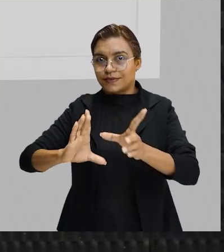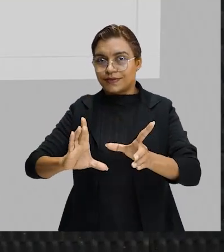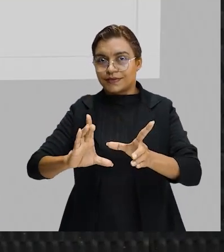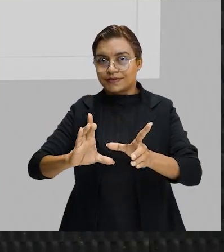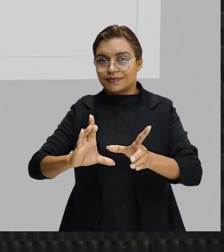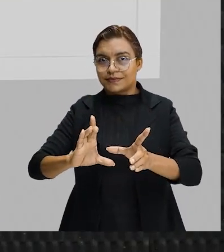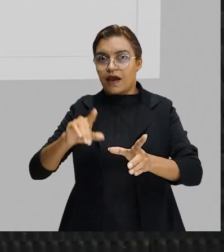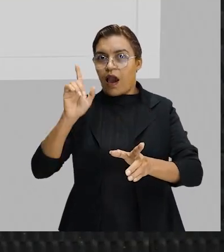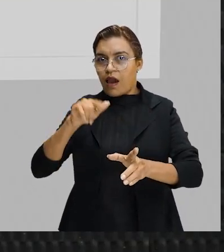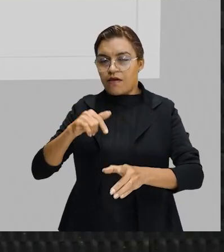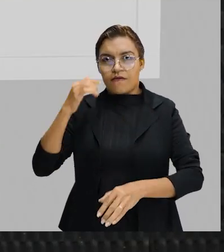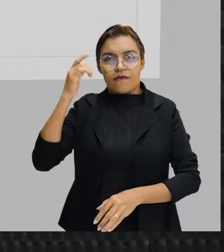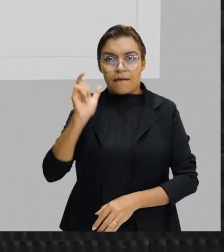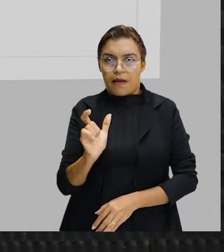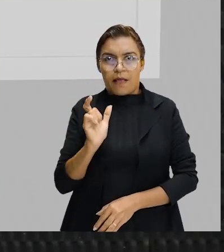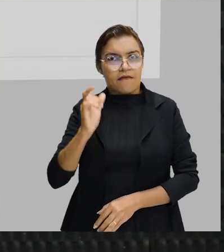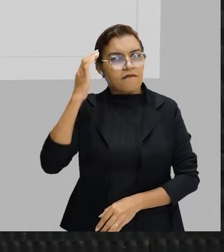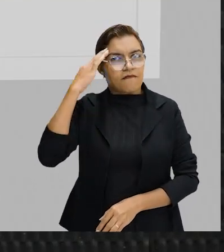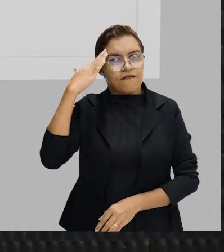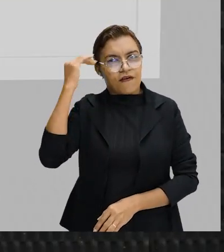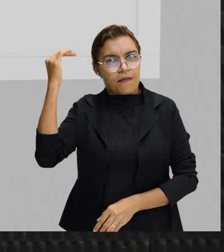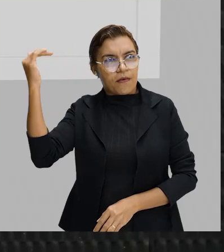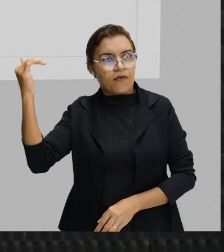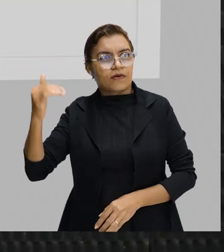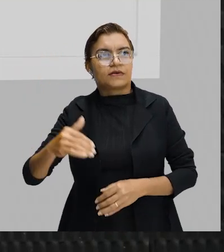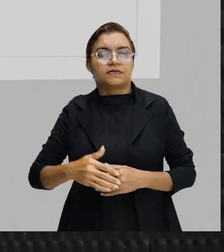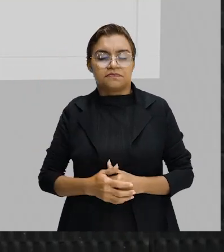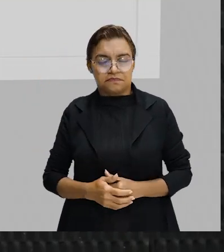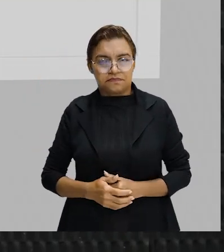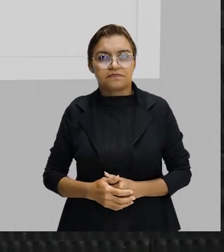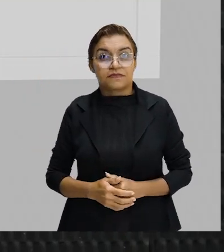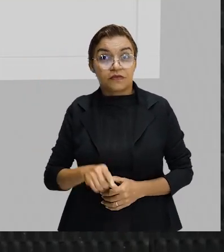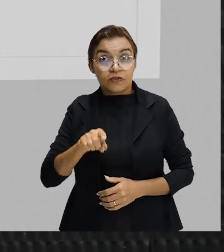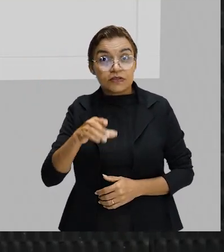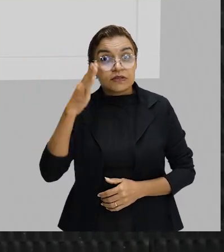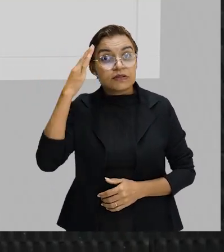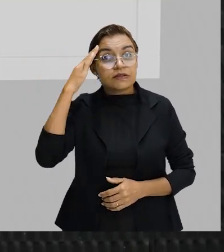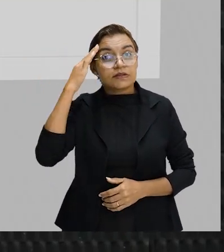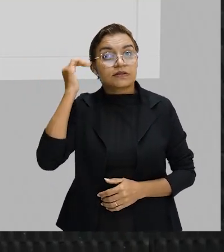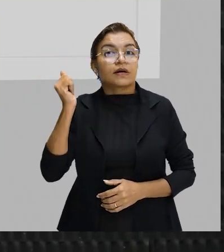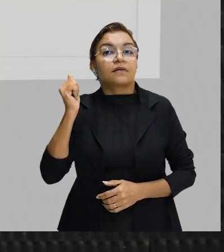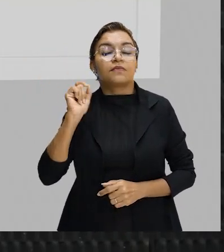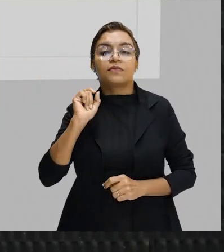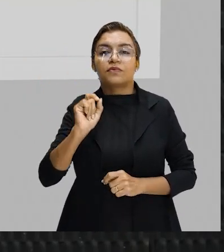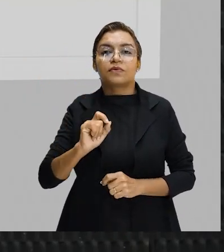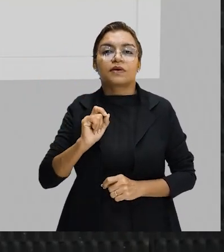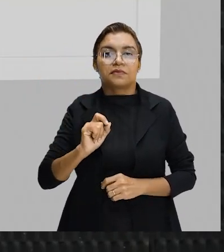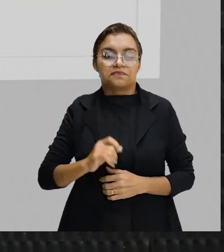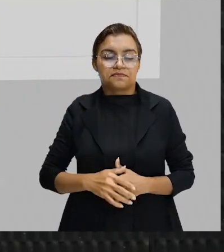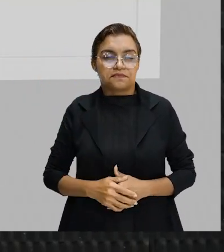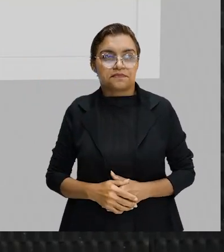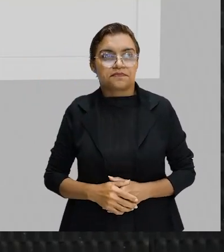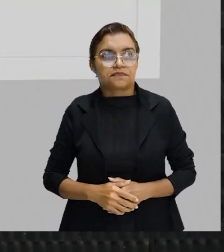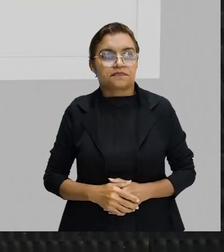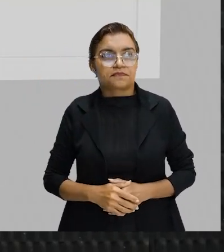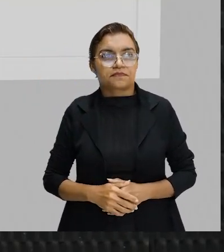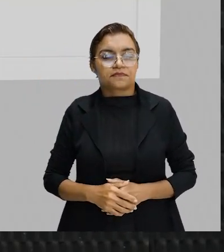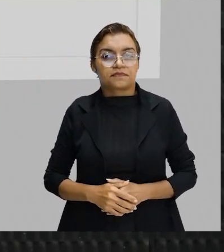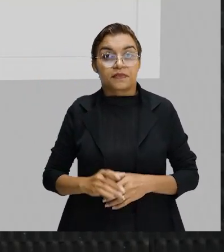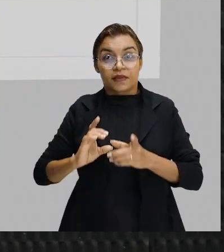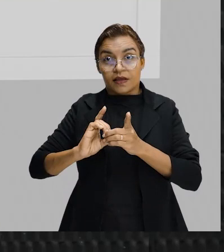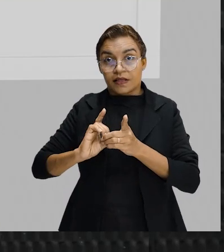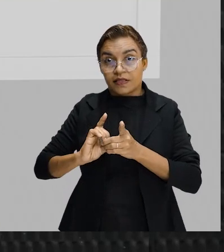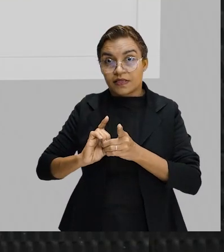Nossa famosa democracia. Esta democracia, você sabe que culturalmente, olha,